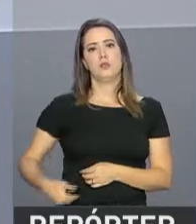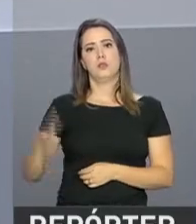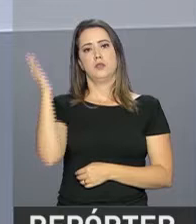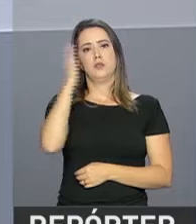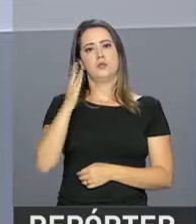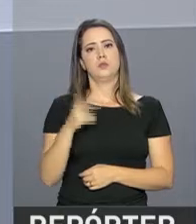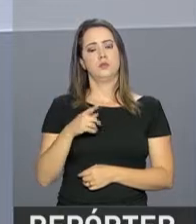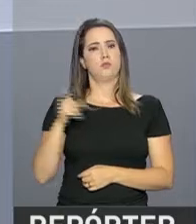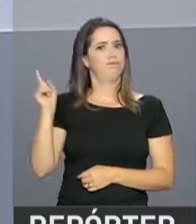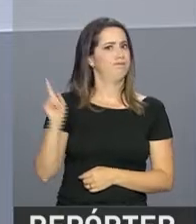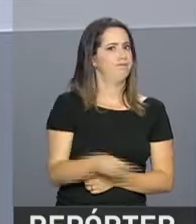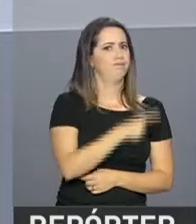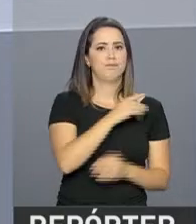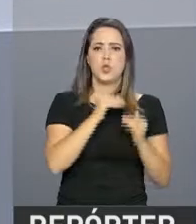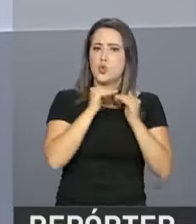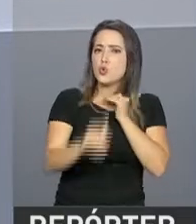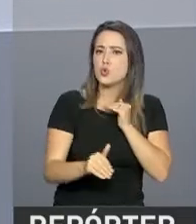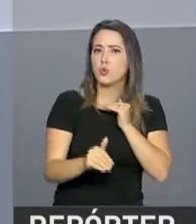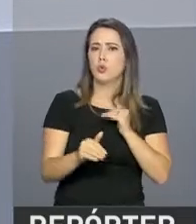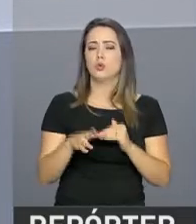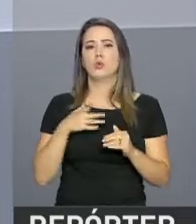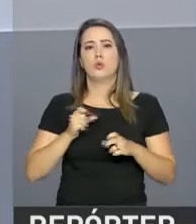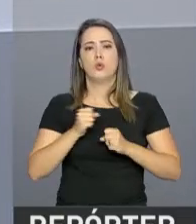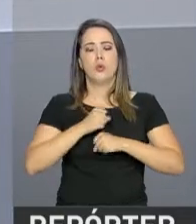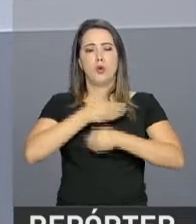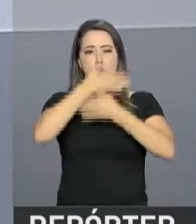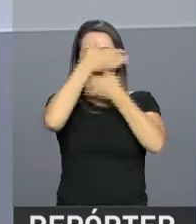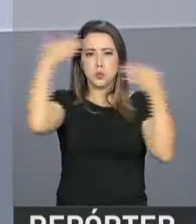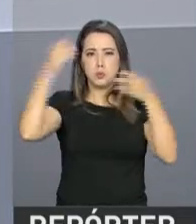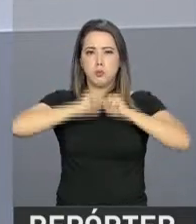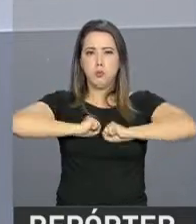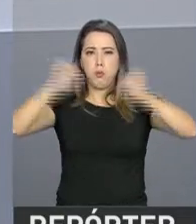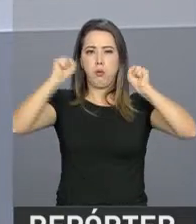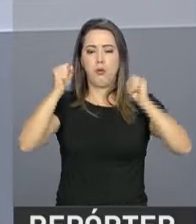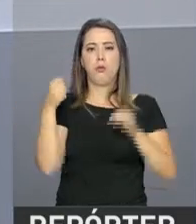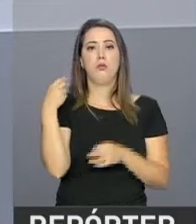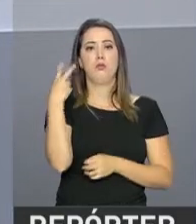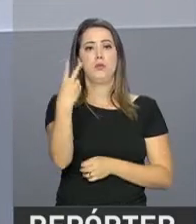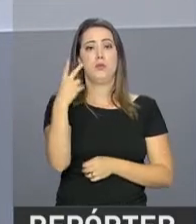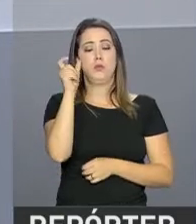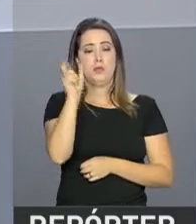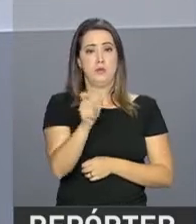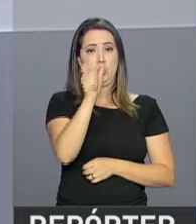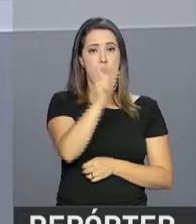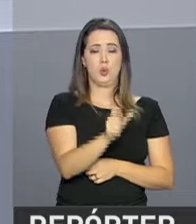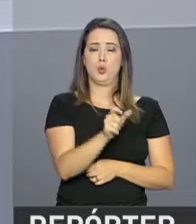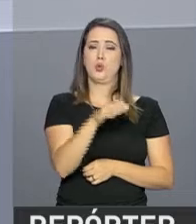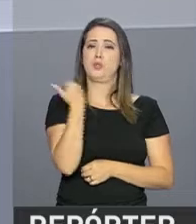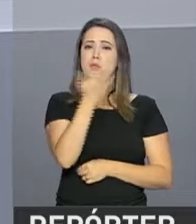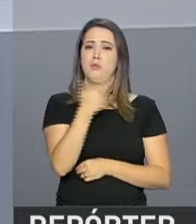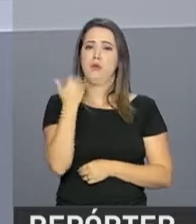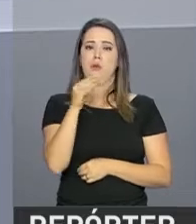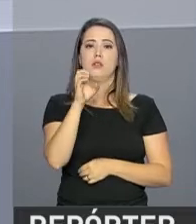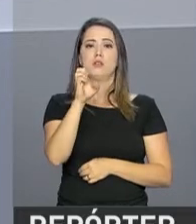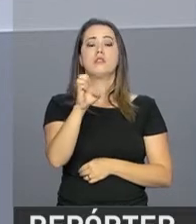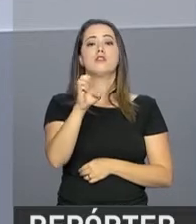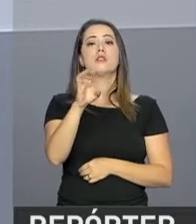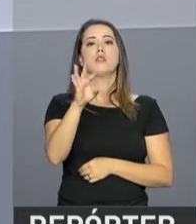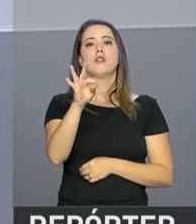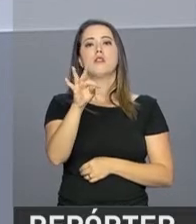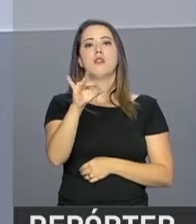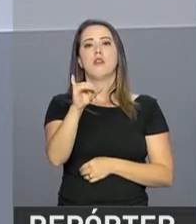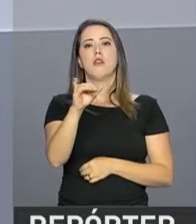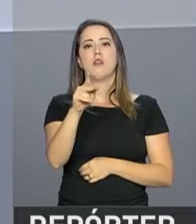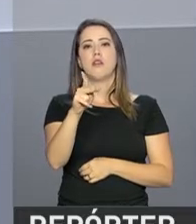o governo brasileiro condenou o atentado terrorista que deixou 2 mortos e dezenas de feridos na Etiópia durante